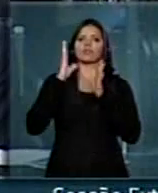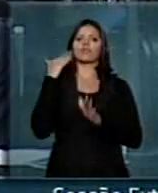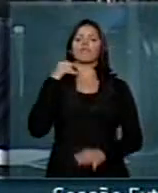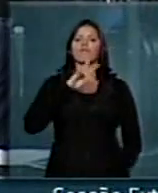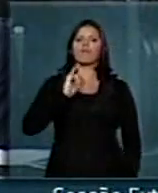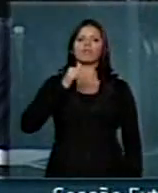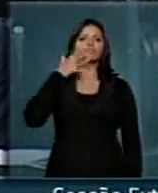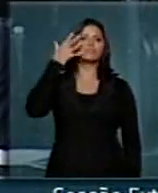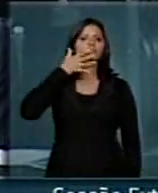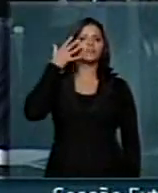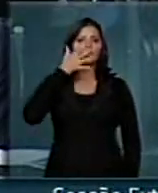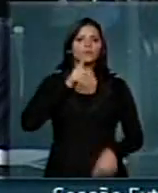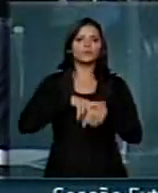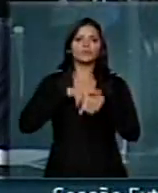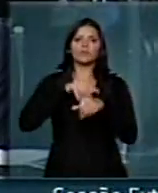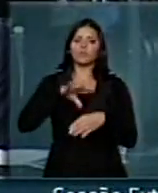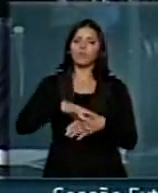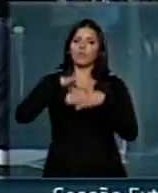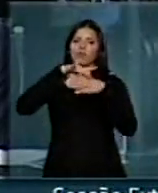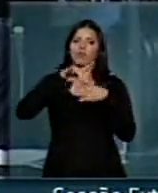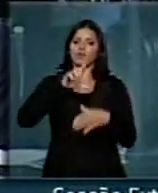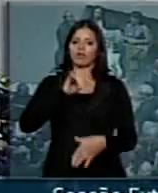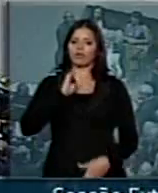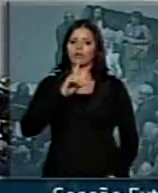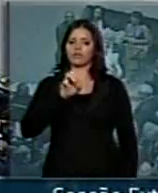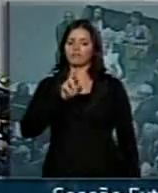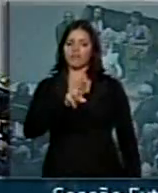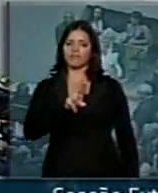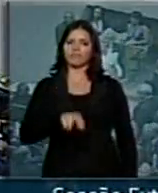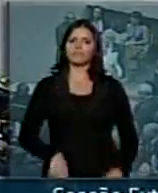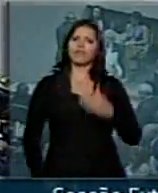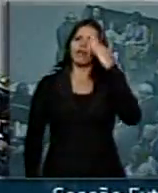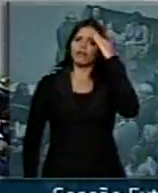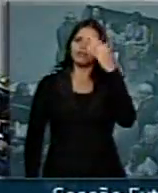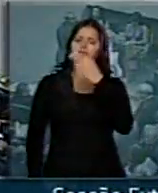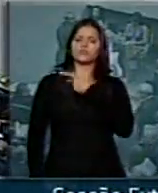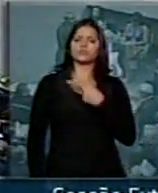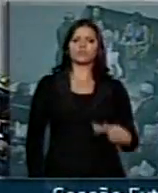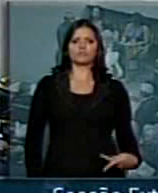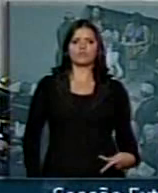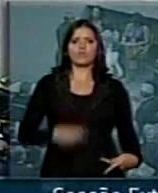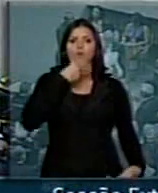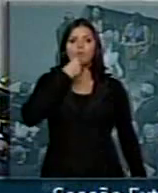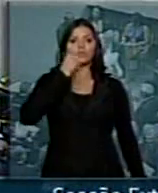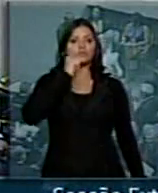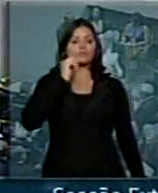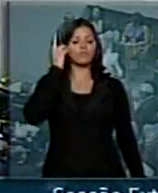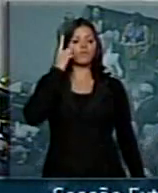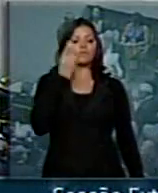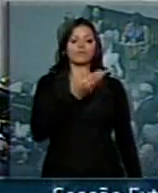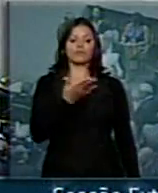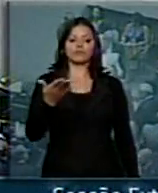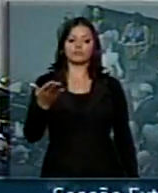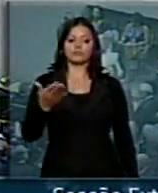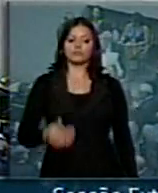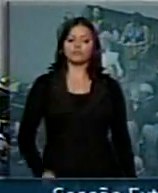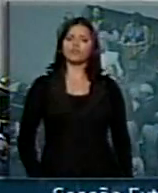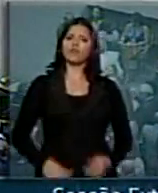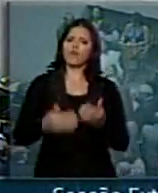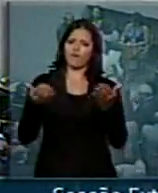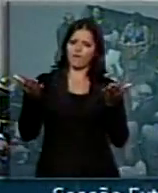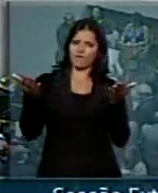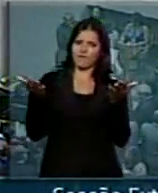Falaria agora do seu tempo de lida. Eu agradeço, senhor presidente, senhoras e senhores deputados. O dia de